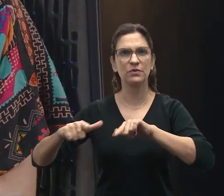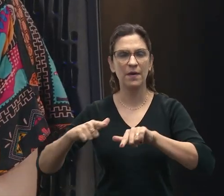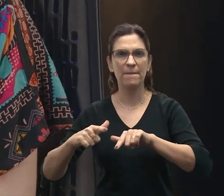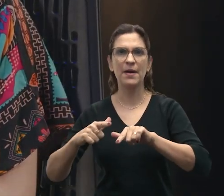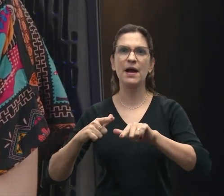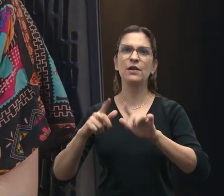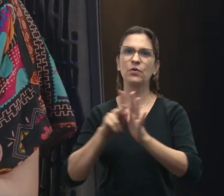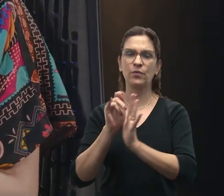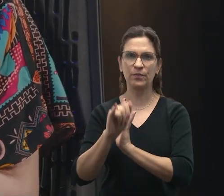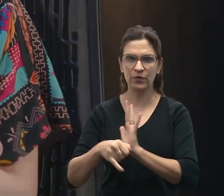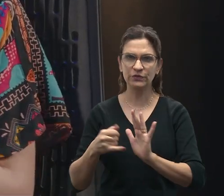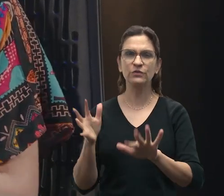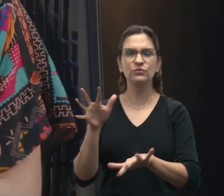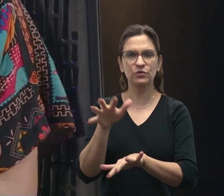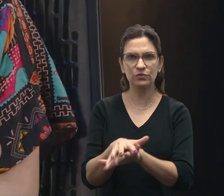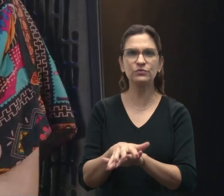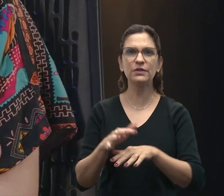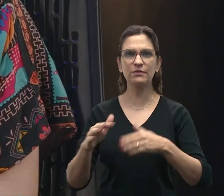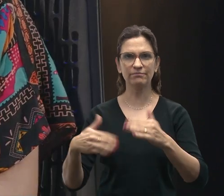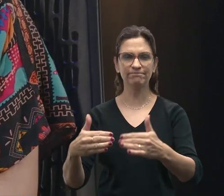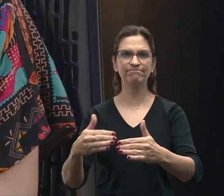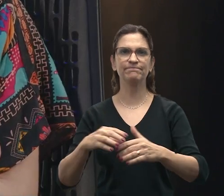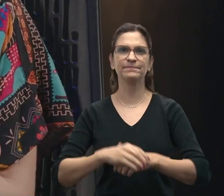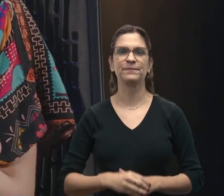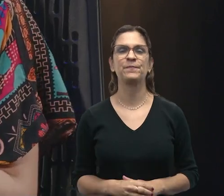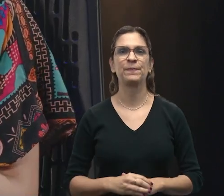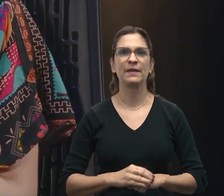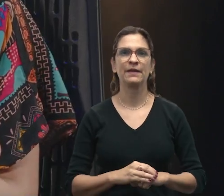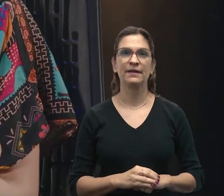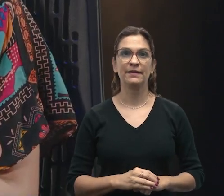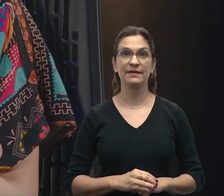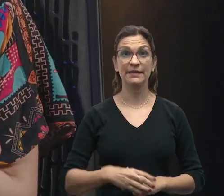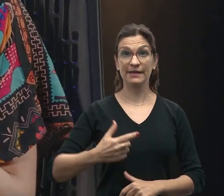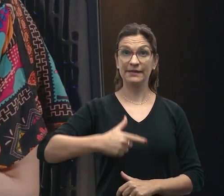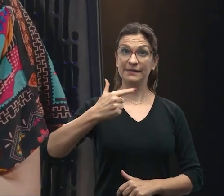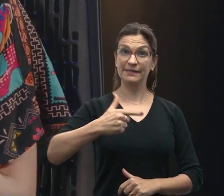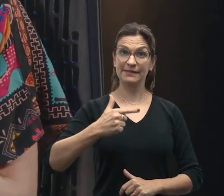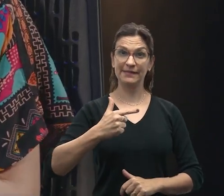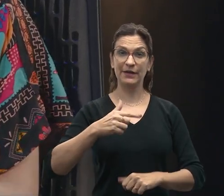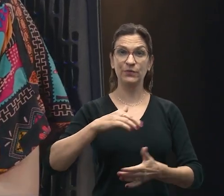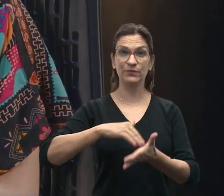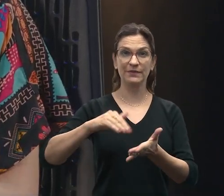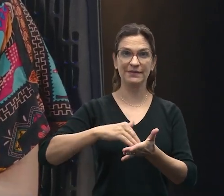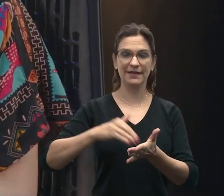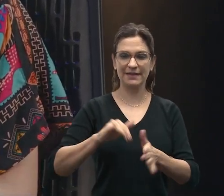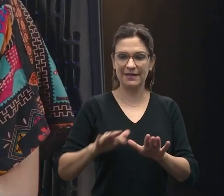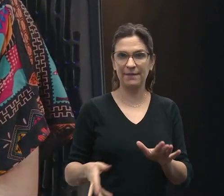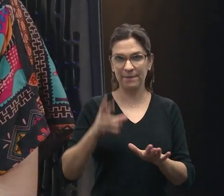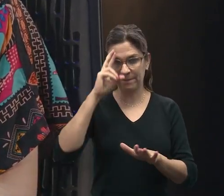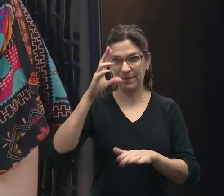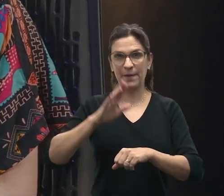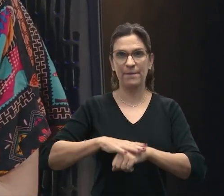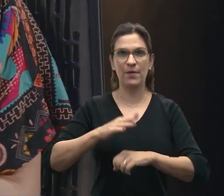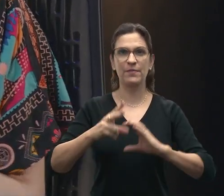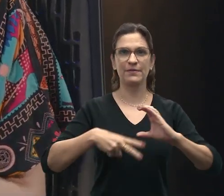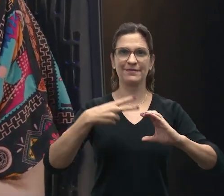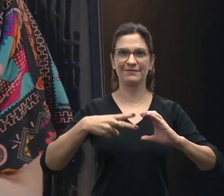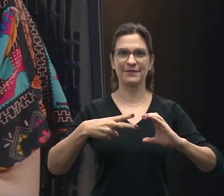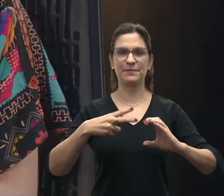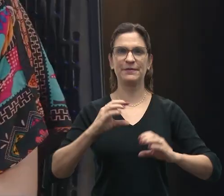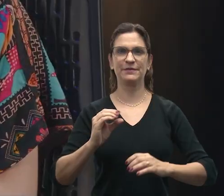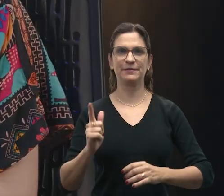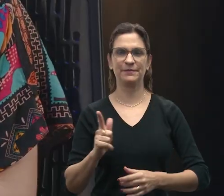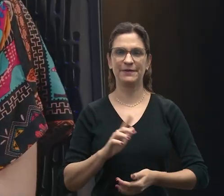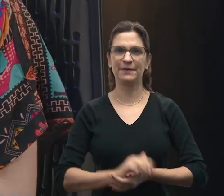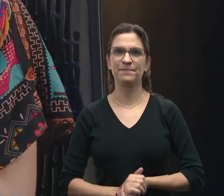qualificação e inclusão. Atualmente exerce o cargo de segunda secretária da mesa diretora da Câmara Municipal, com